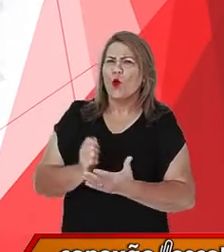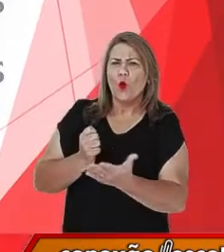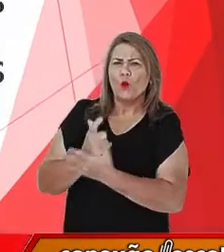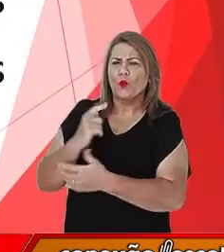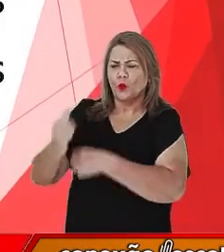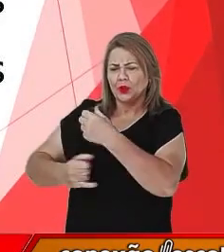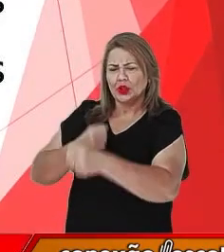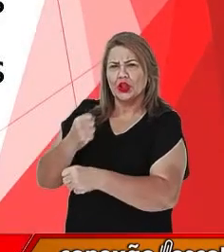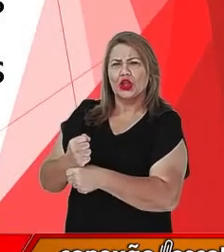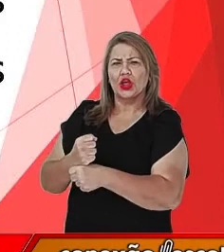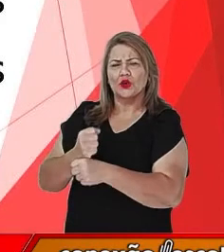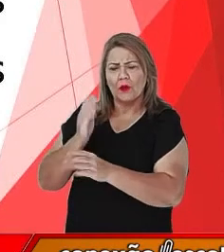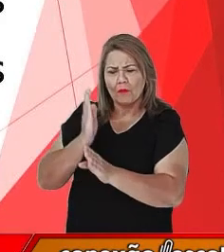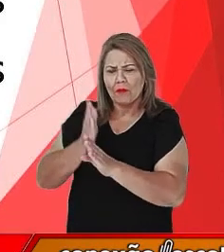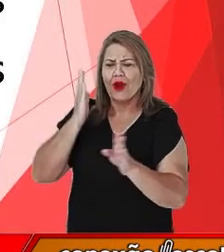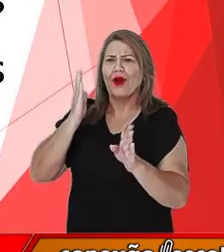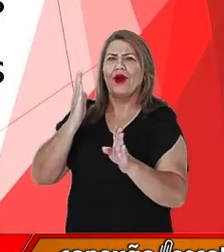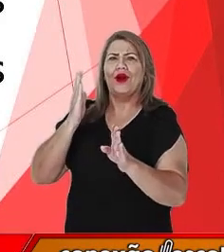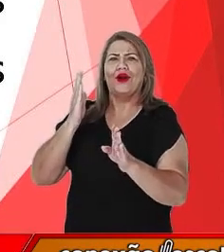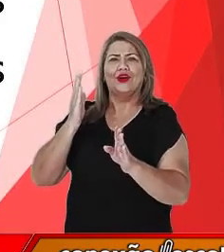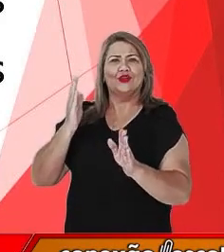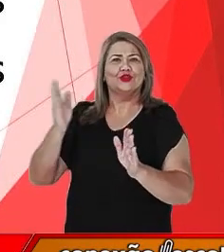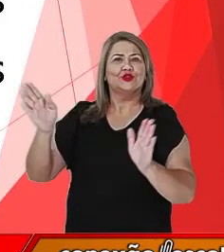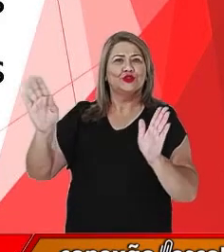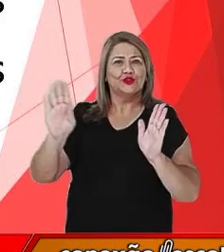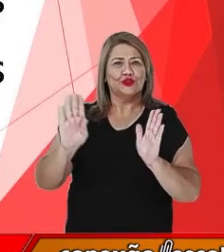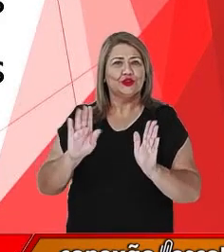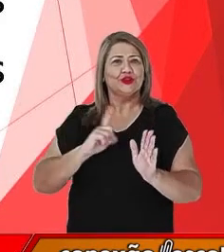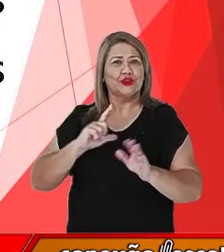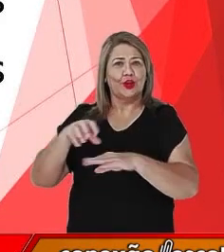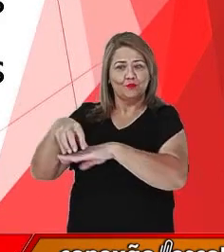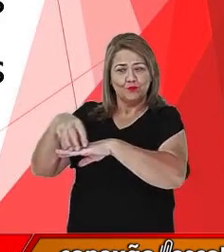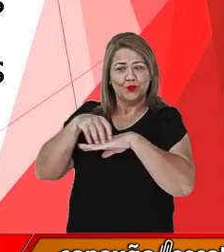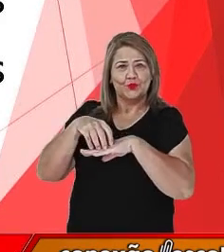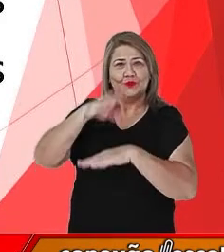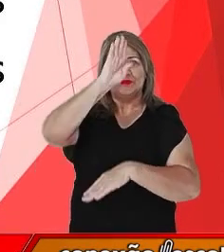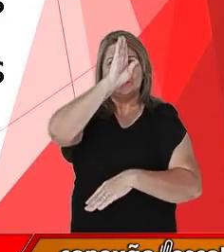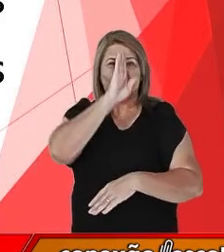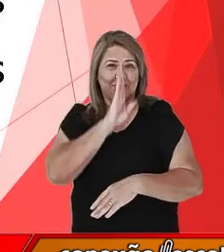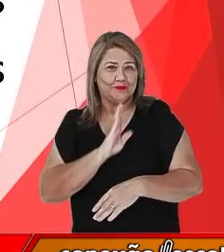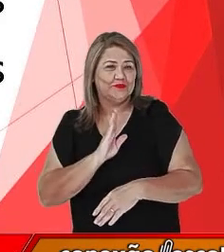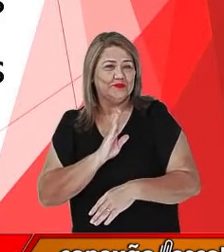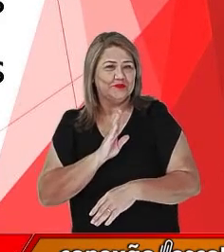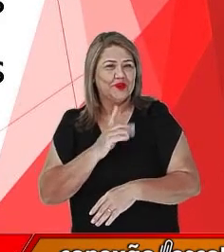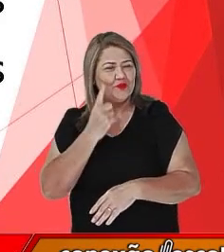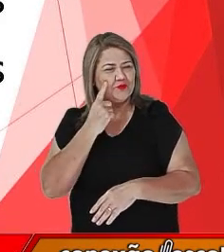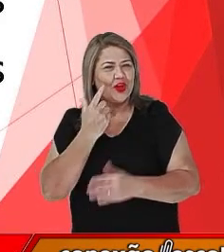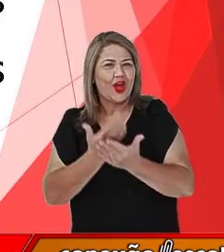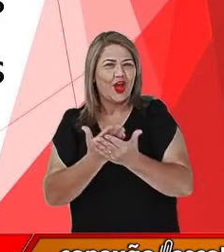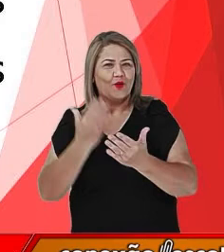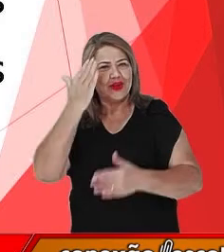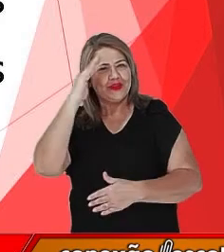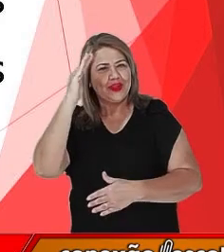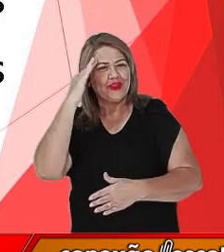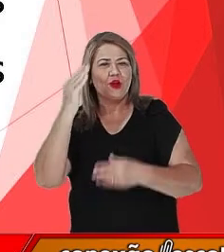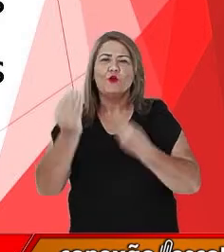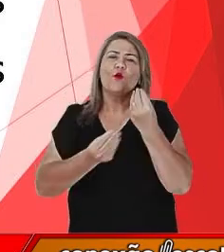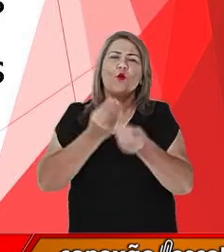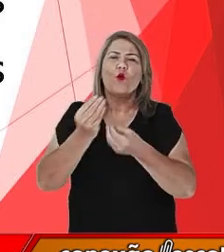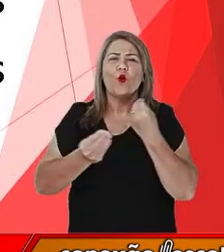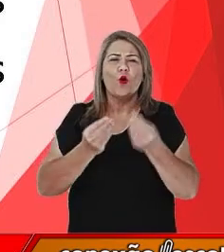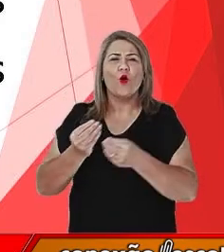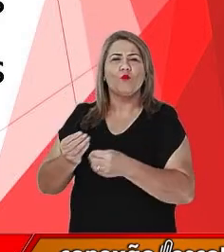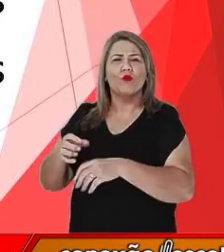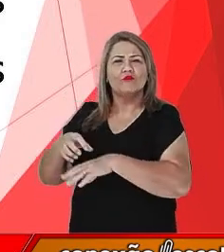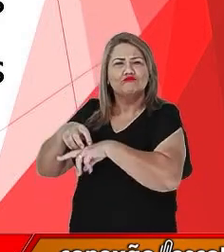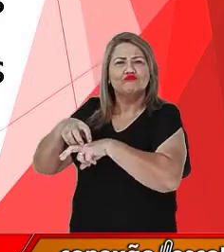pela internet e descobriu que o seu produto teria um frete grátis. E a nossa aula é para entender como a rede